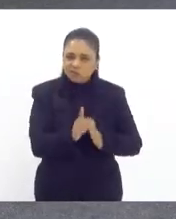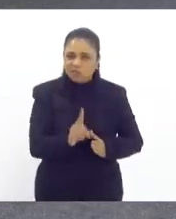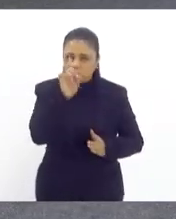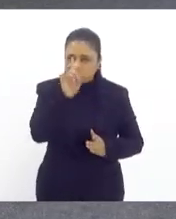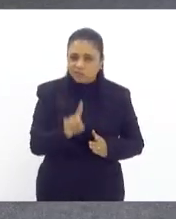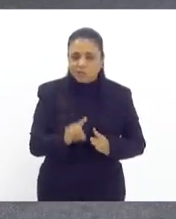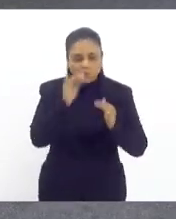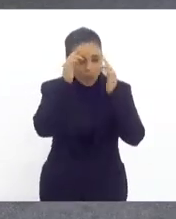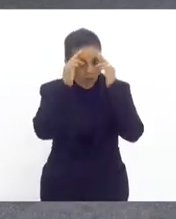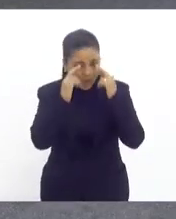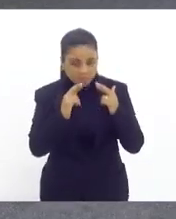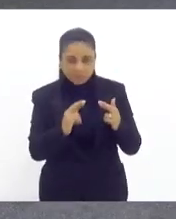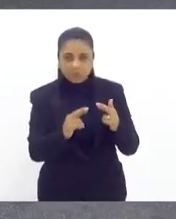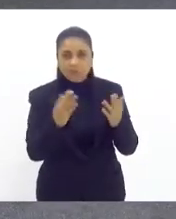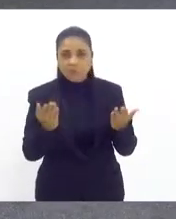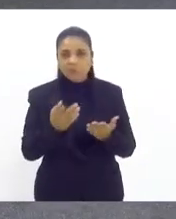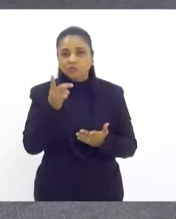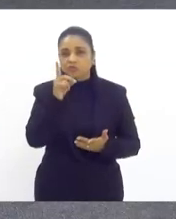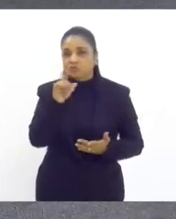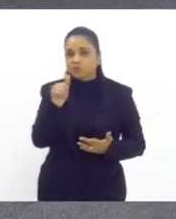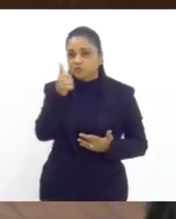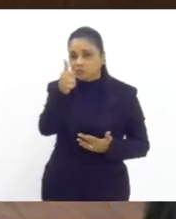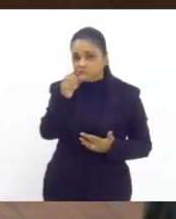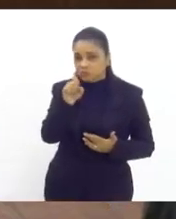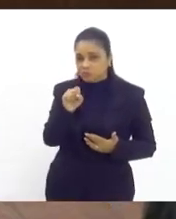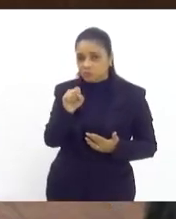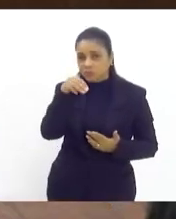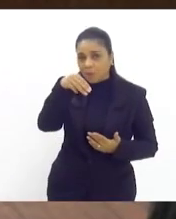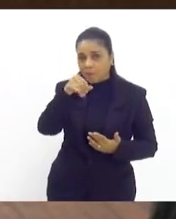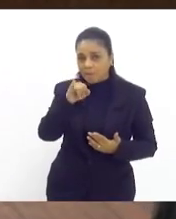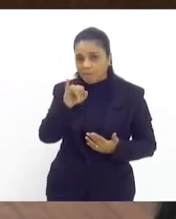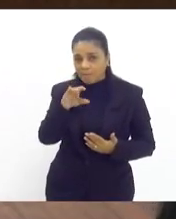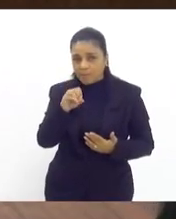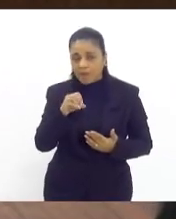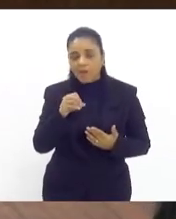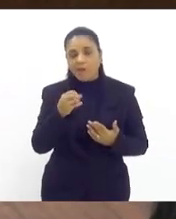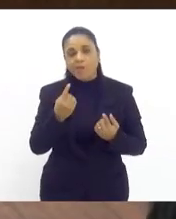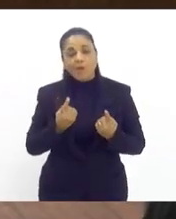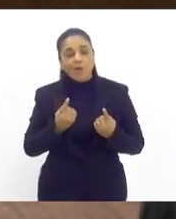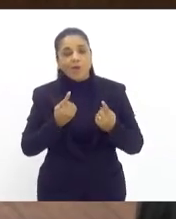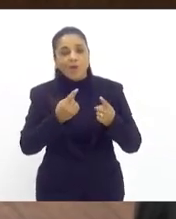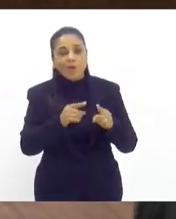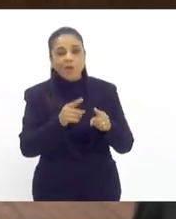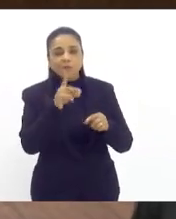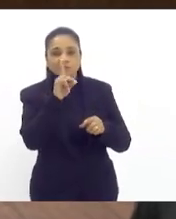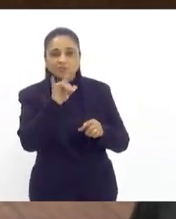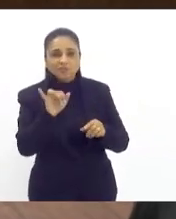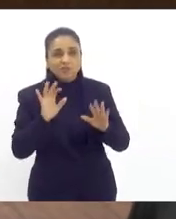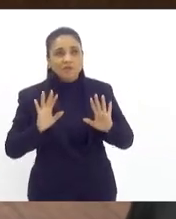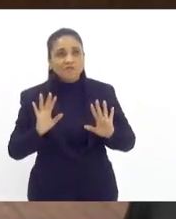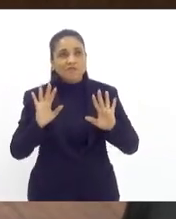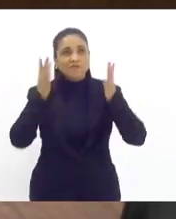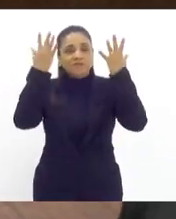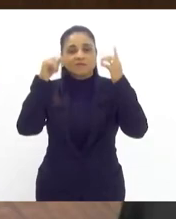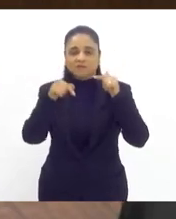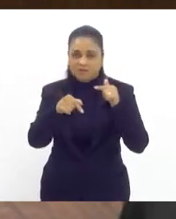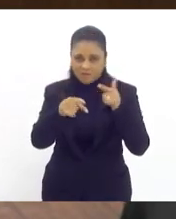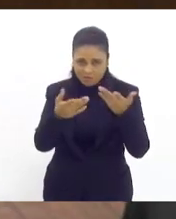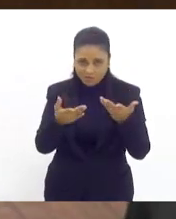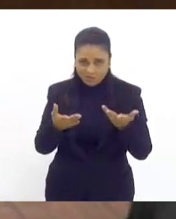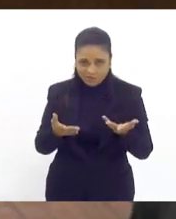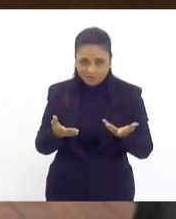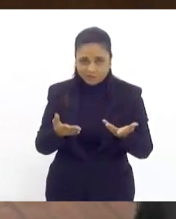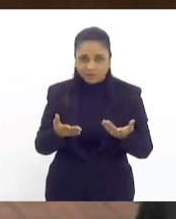dia 18 de Maio é o dia da luta antimanicomial e lembrar também senhor presidente que a liberdade é